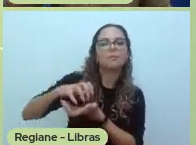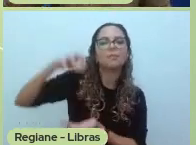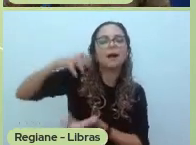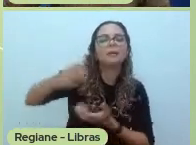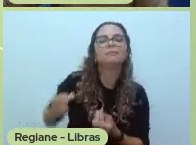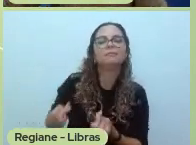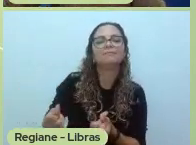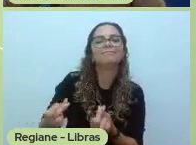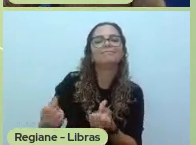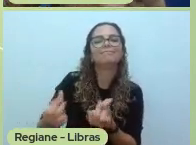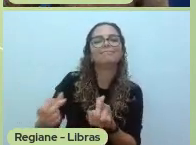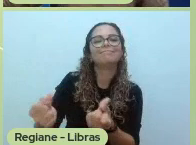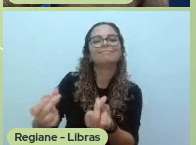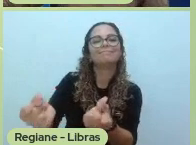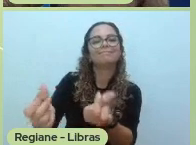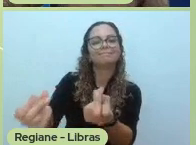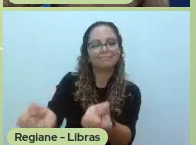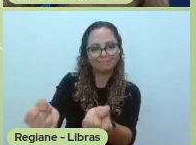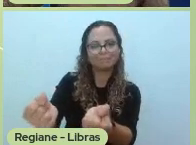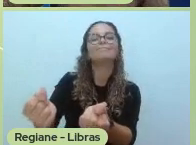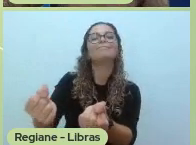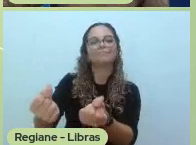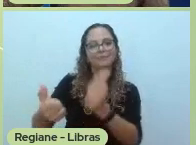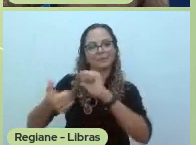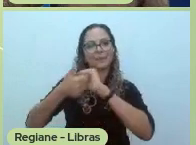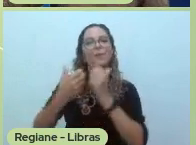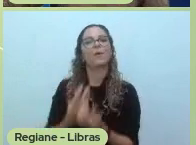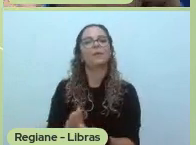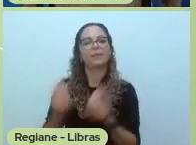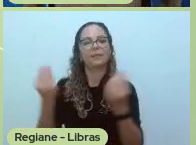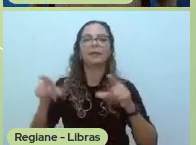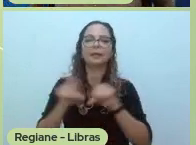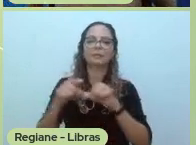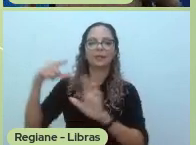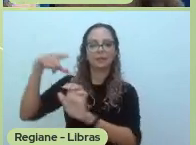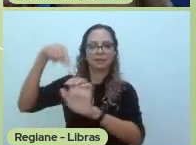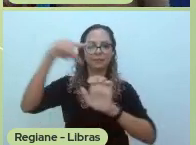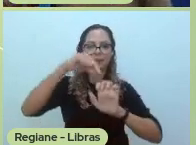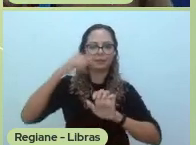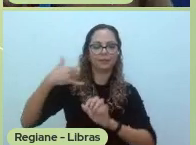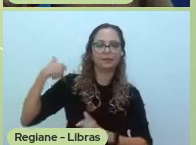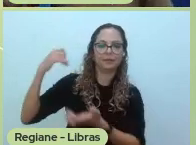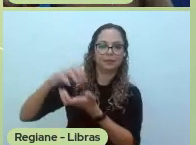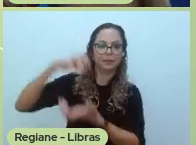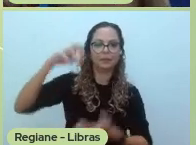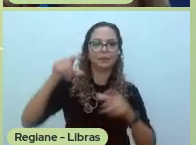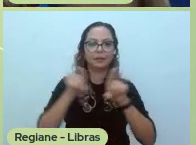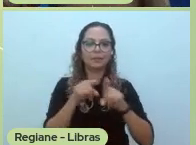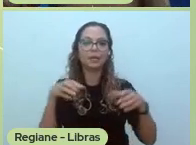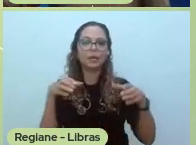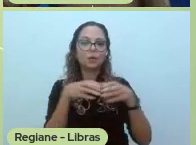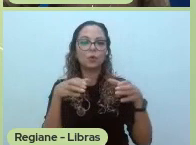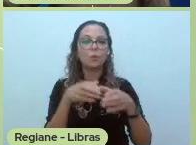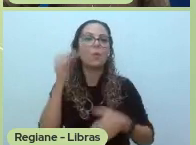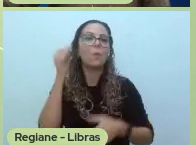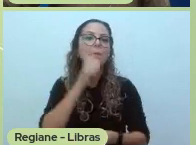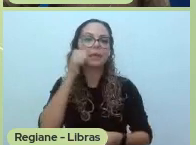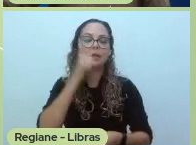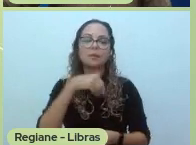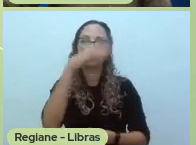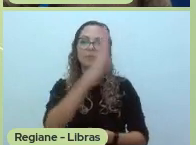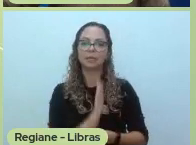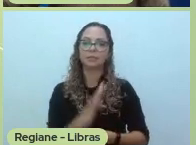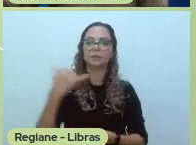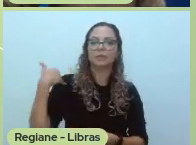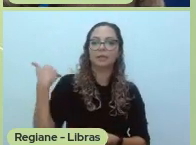de empreendedoras maduras. Tem o grupo Meninas do Brasil, para meninas de 14 a 21 anos, e